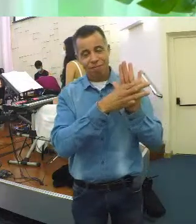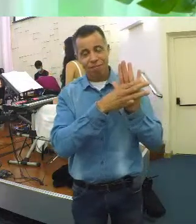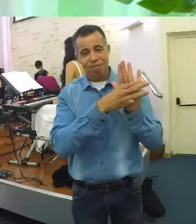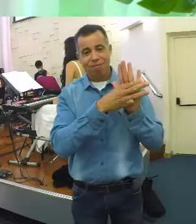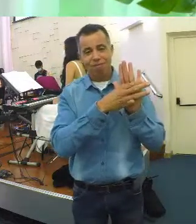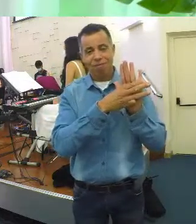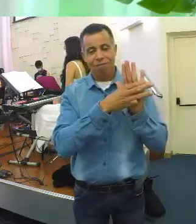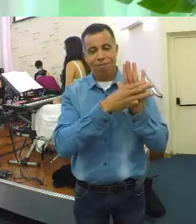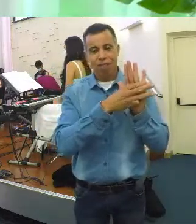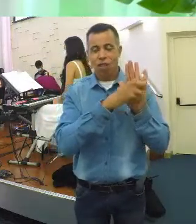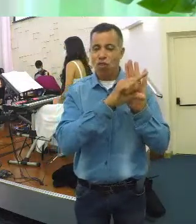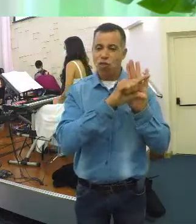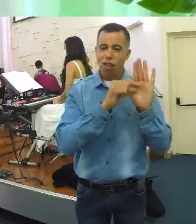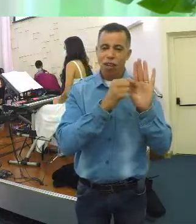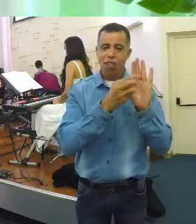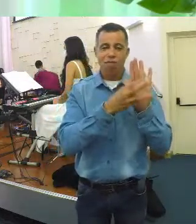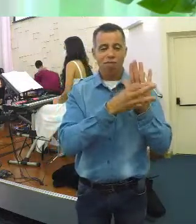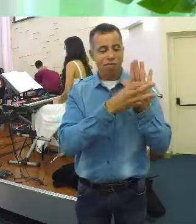verso